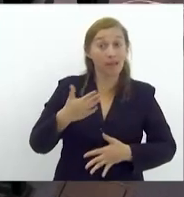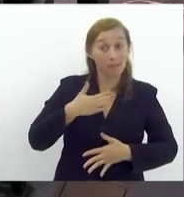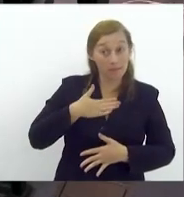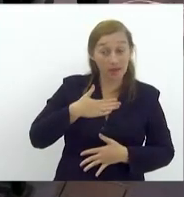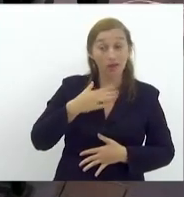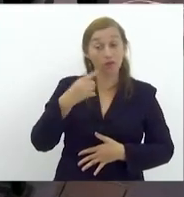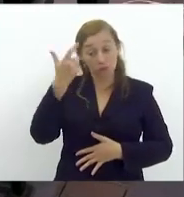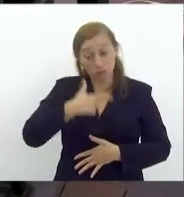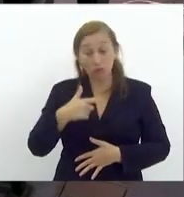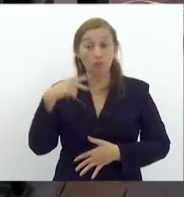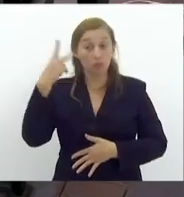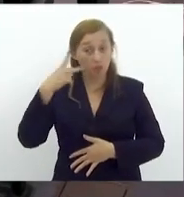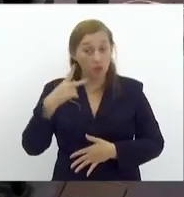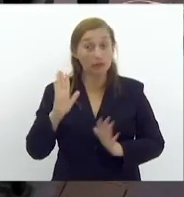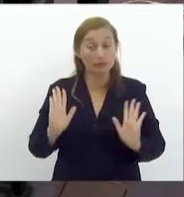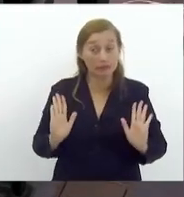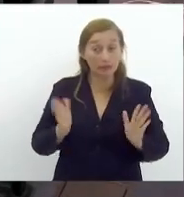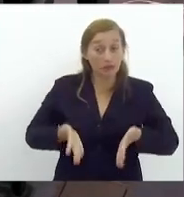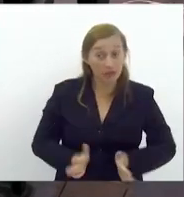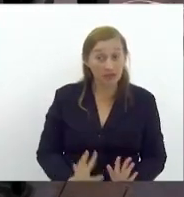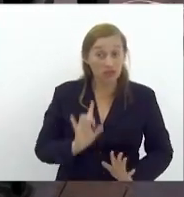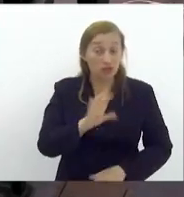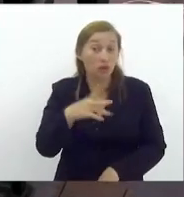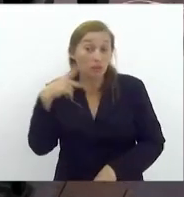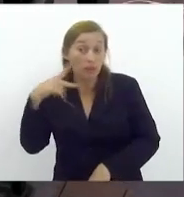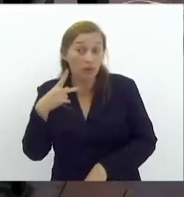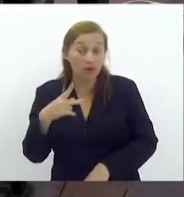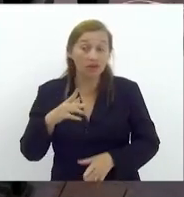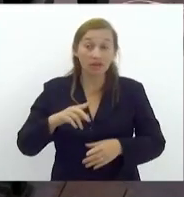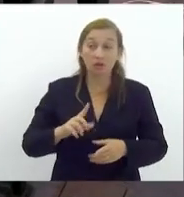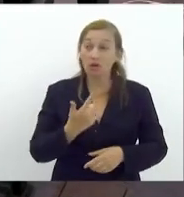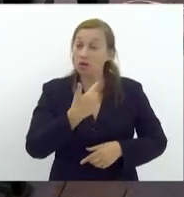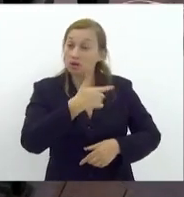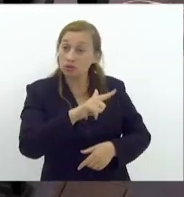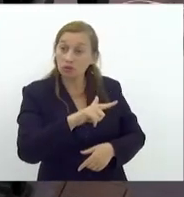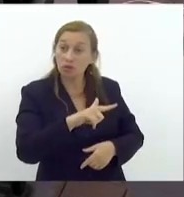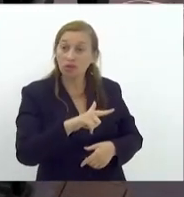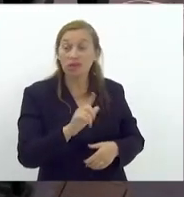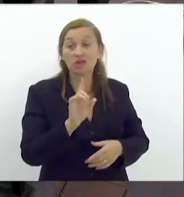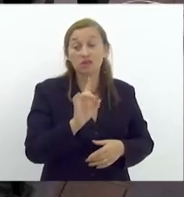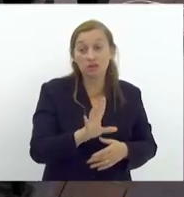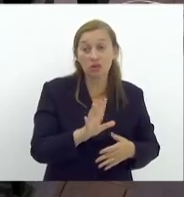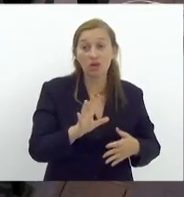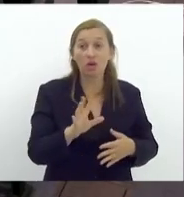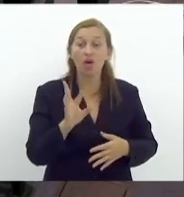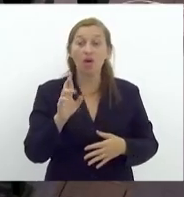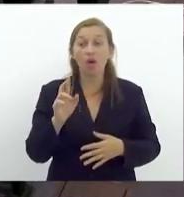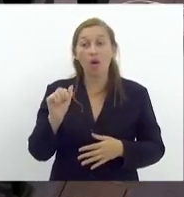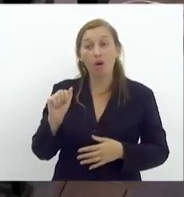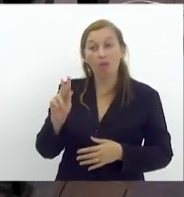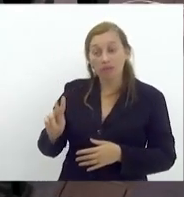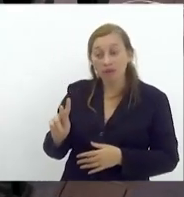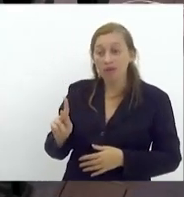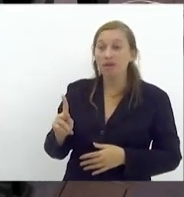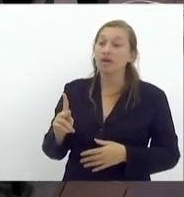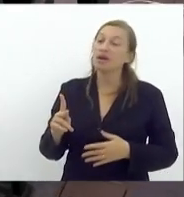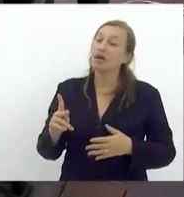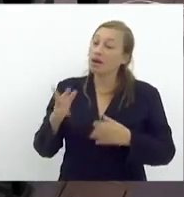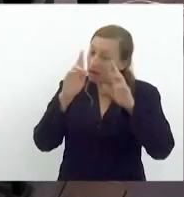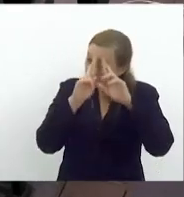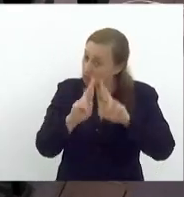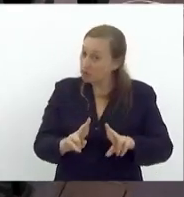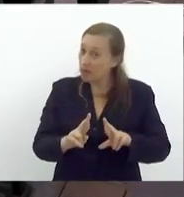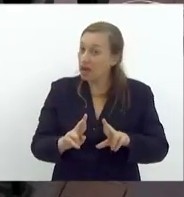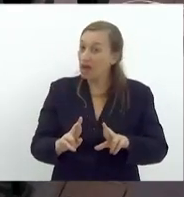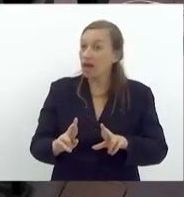né nasci para fazer o que eu tô fazendo e o resto a gente faz por hobby mas máximo respeito hein eu vou tentar uma aulinha Mas a gente